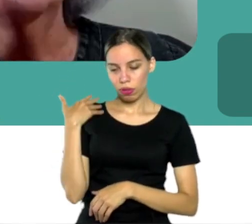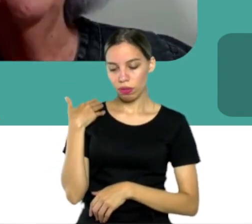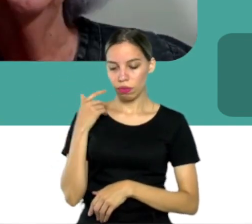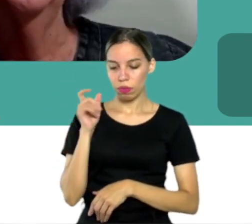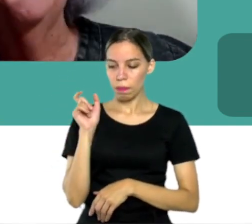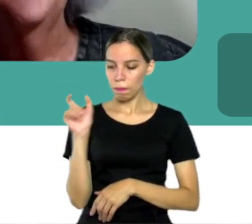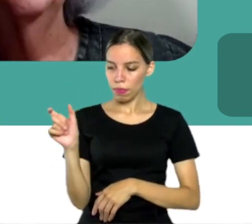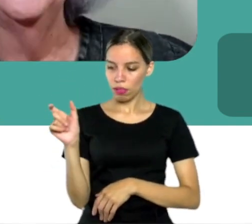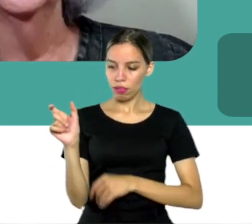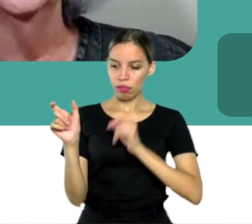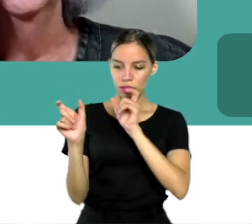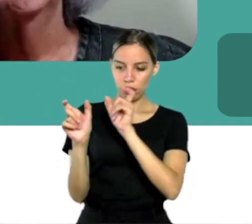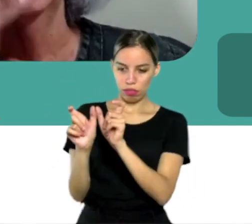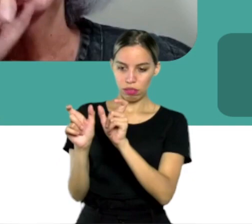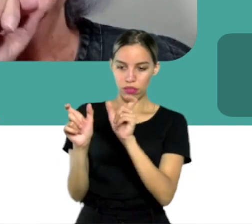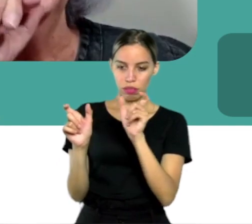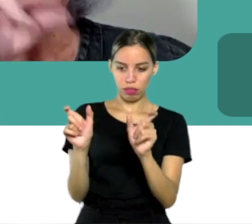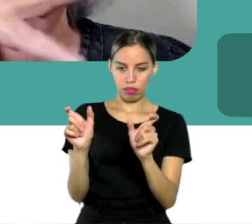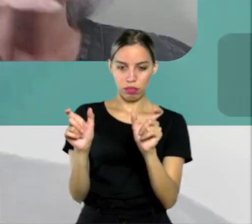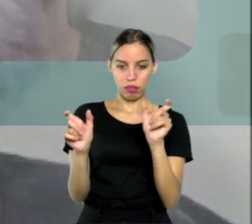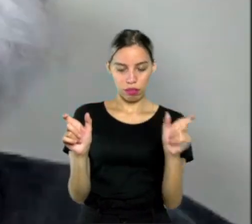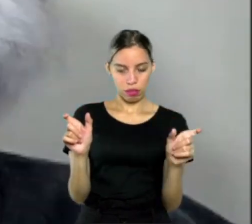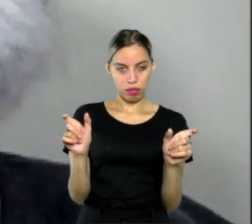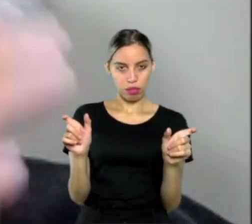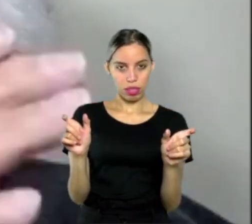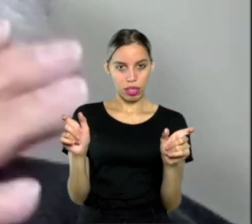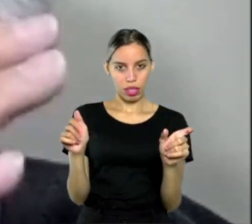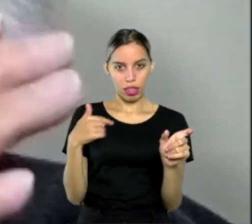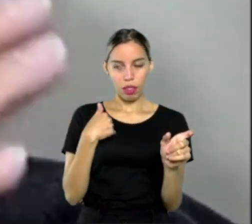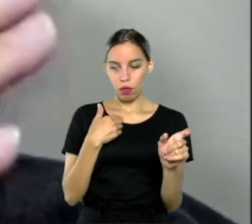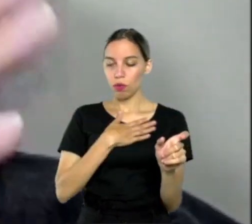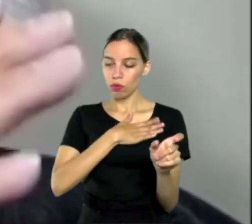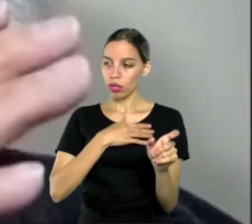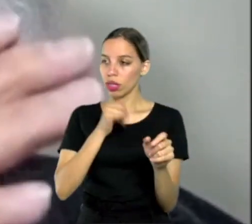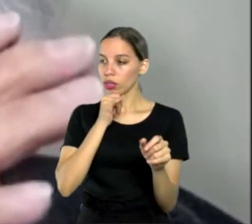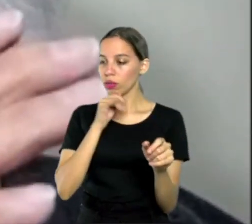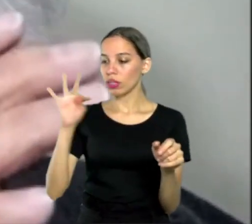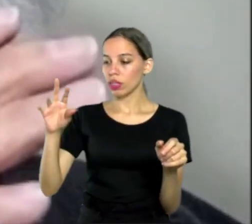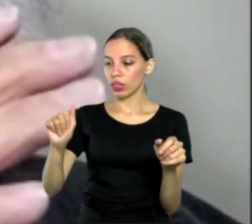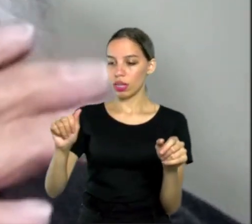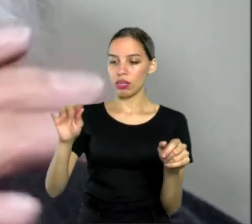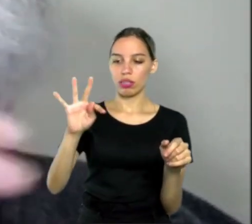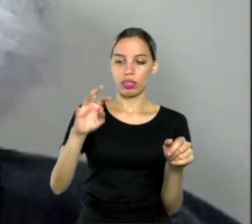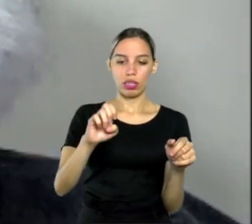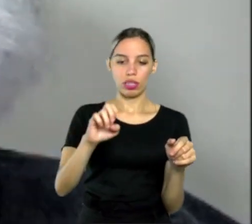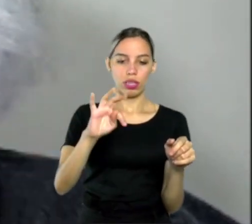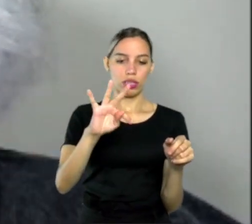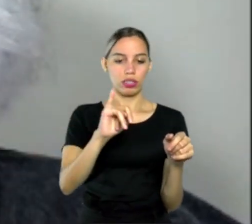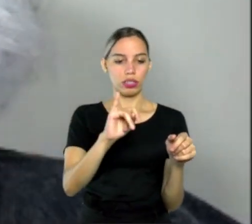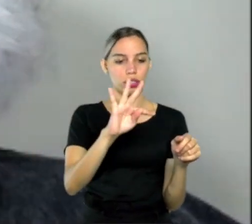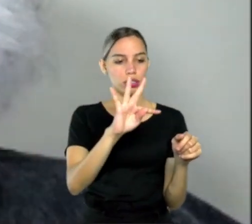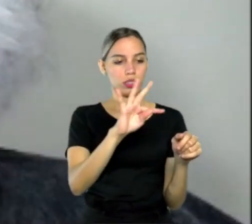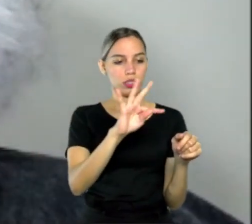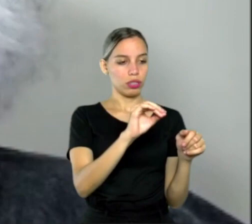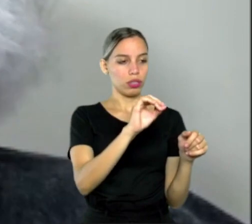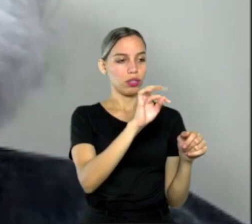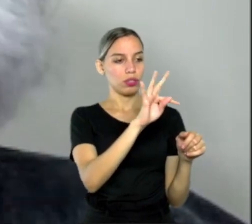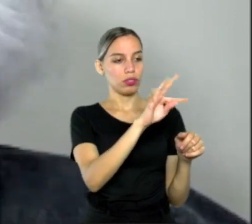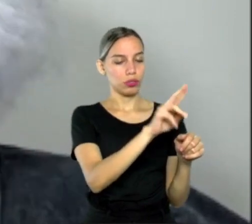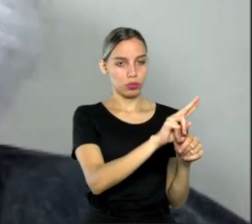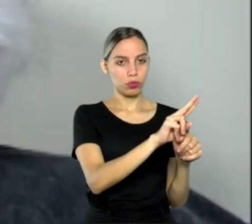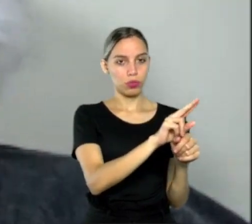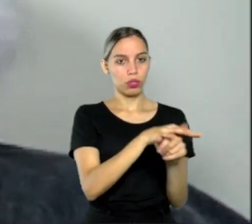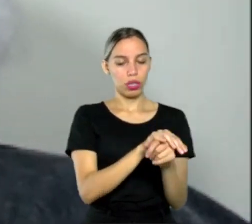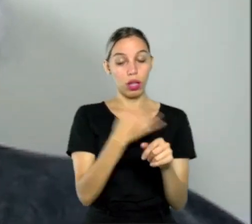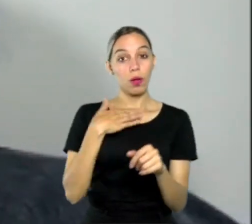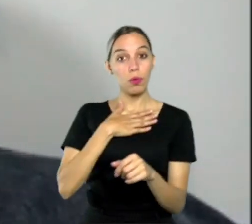T com A, tá, até, ti, tó, tu, eu gosto de começar um verso, começa dando destaque à letra A,